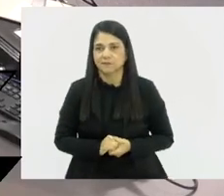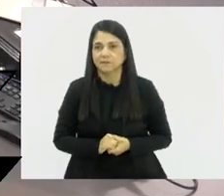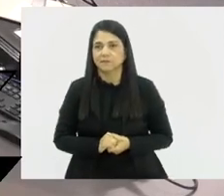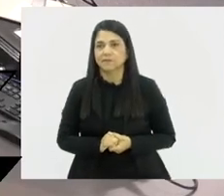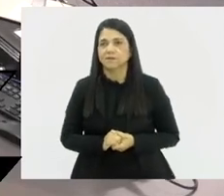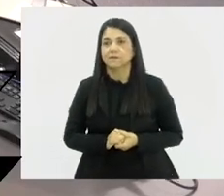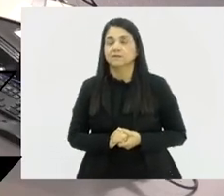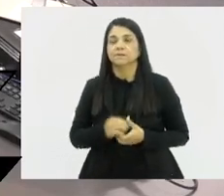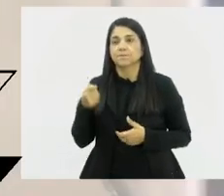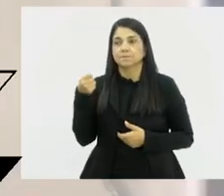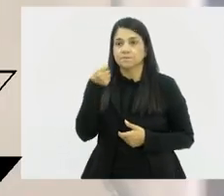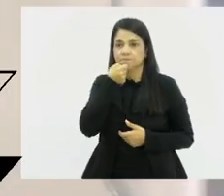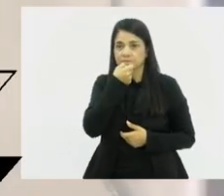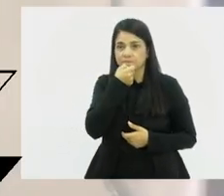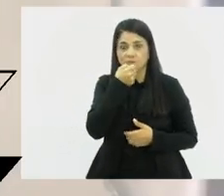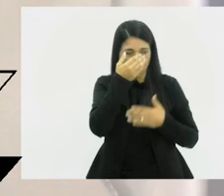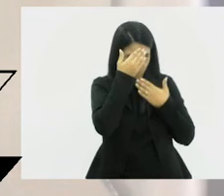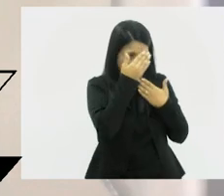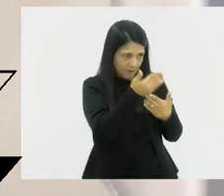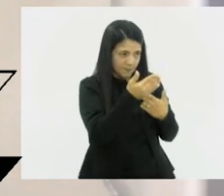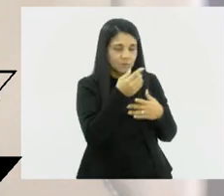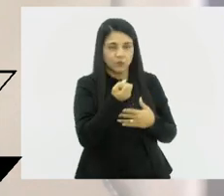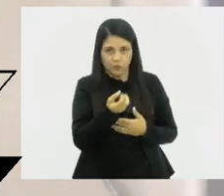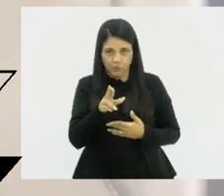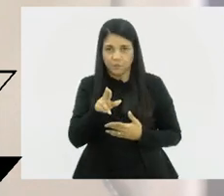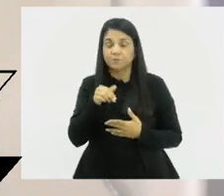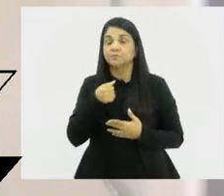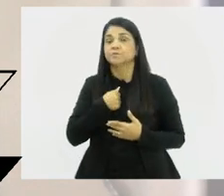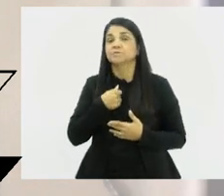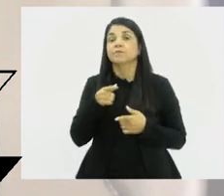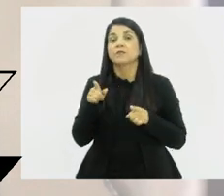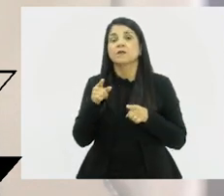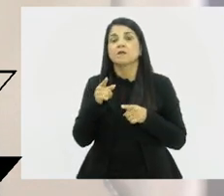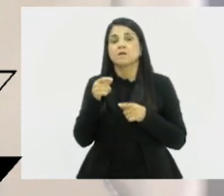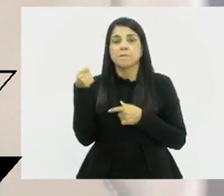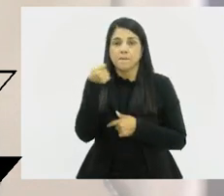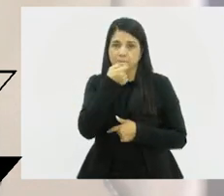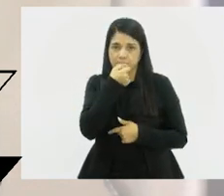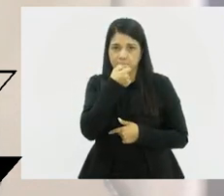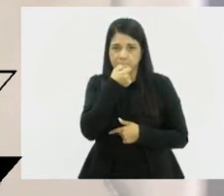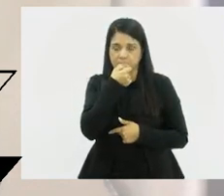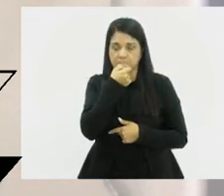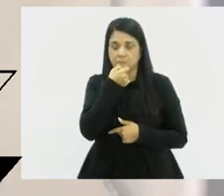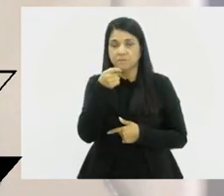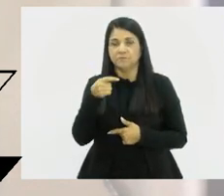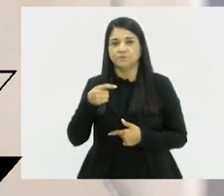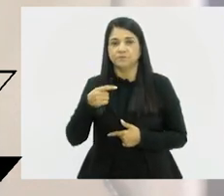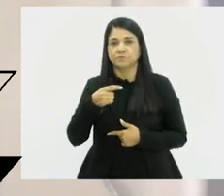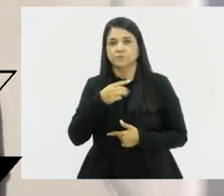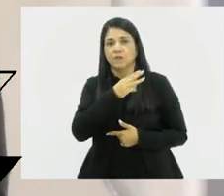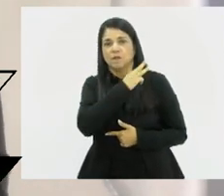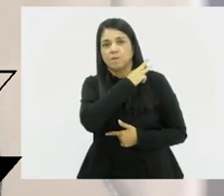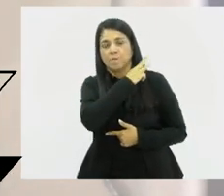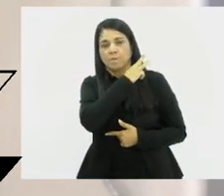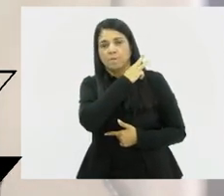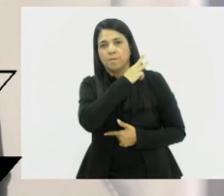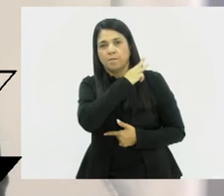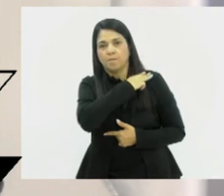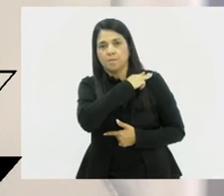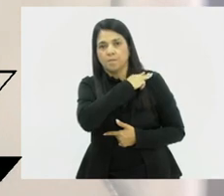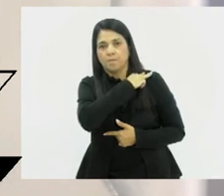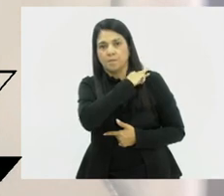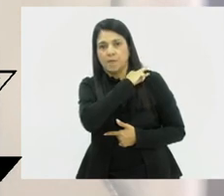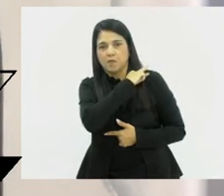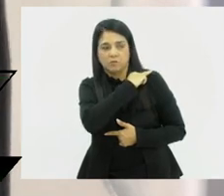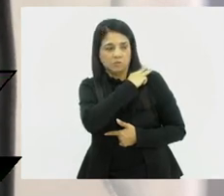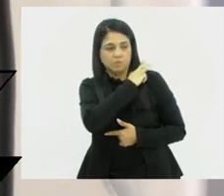Passar a palavra, obrigado, doutora. Passo a palavra para o major Elton Costa Gomes, da Polícia